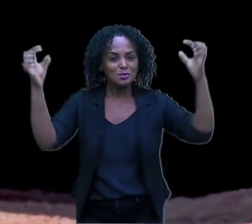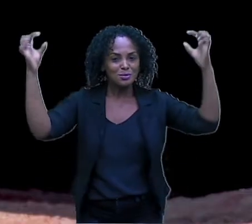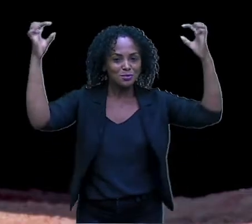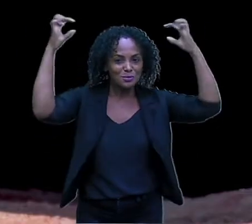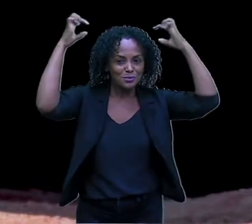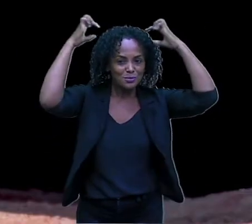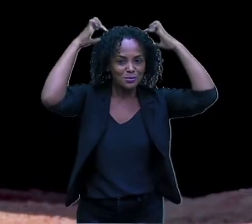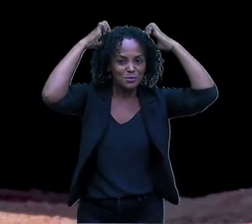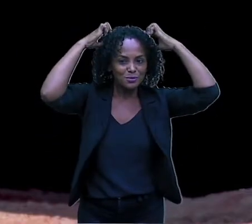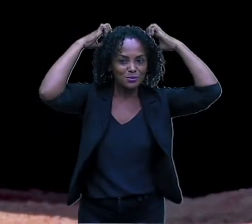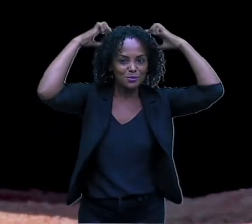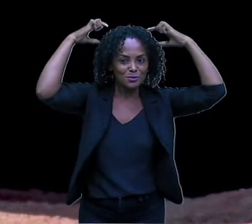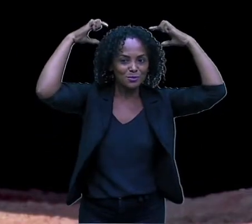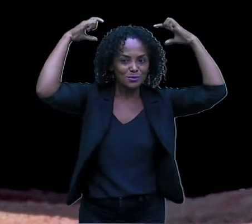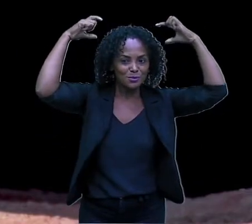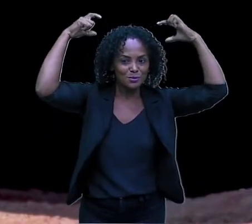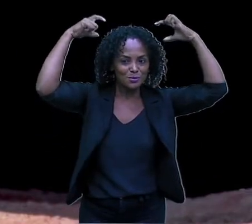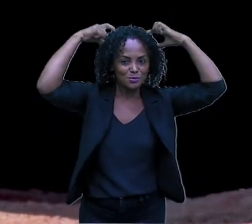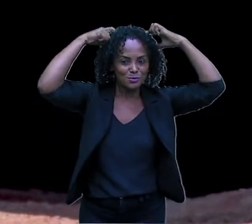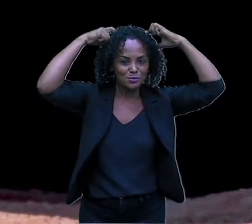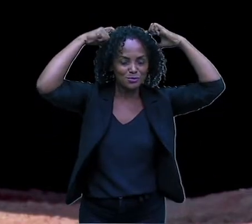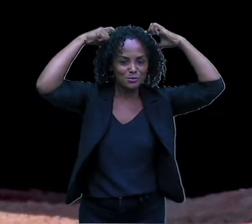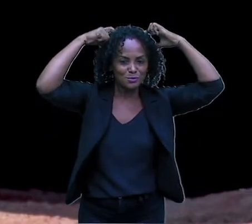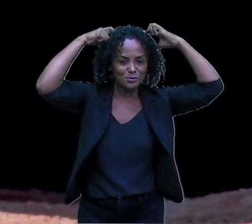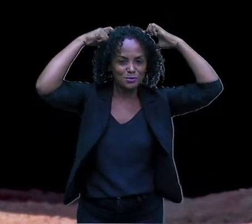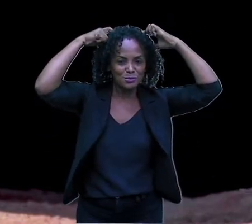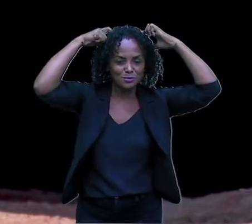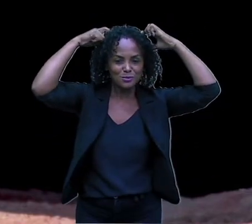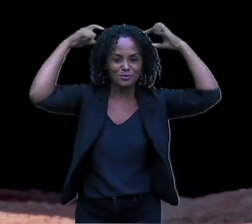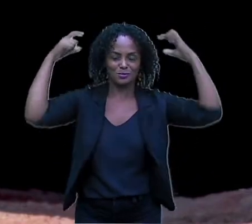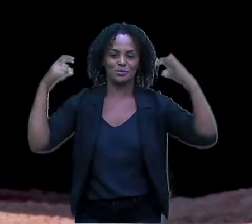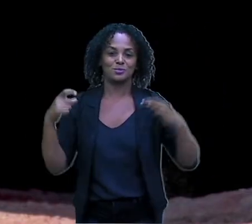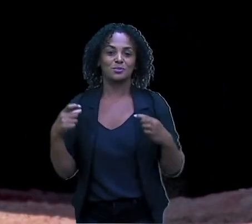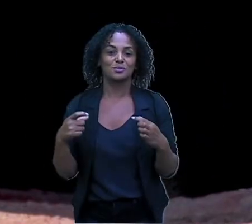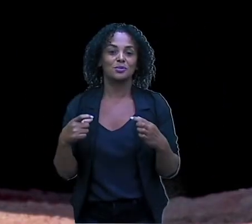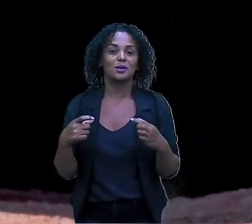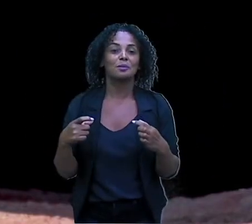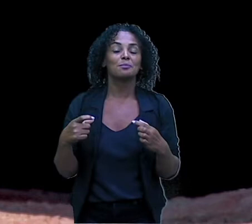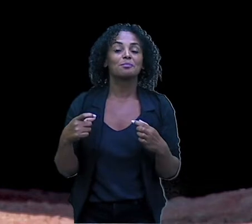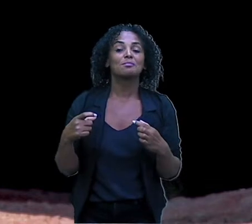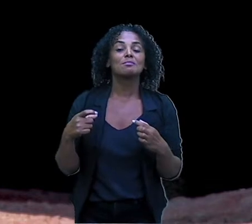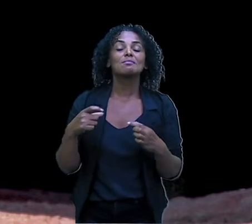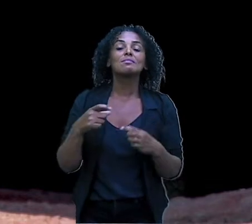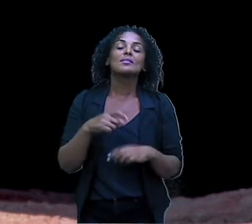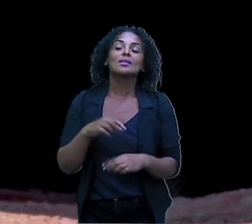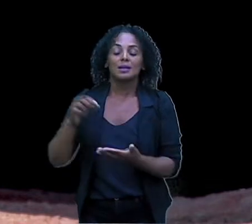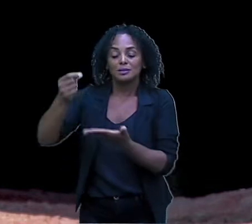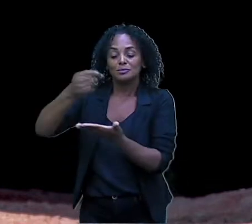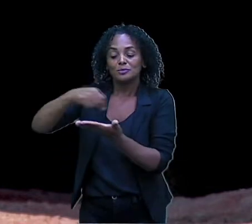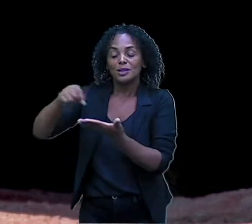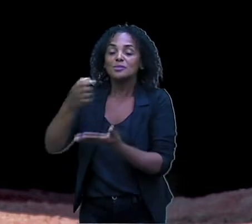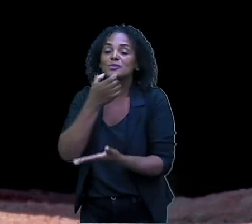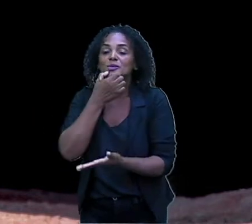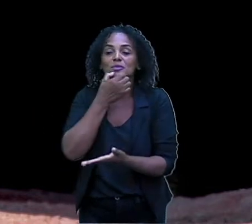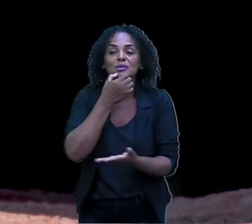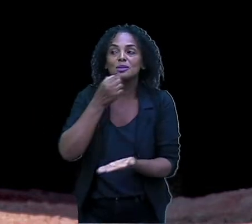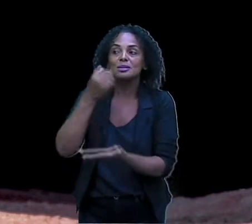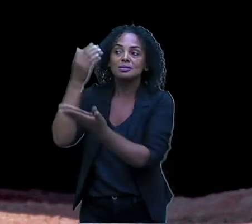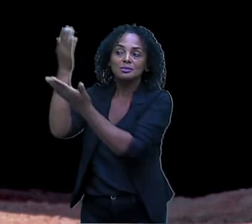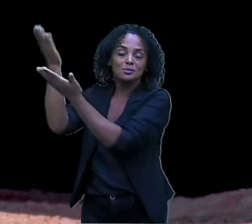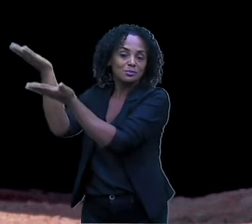vamos subir. Muito, muito obrigado. Thank you so much. Bear. Bear.